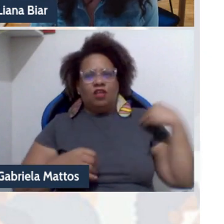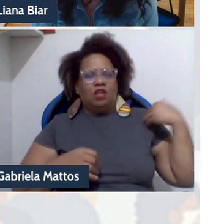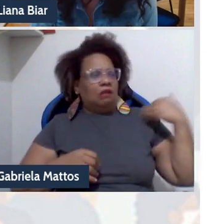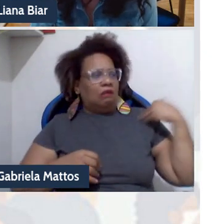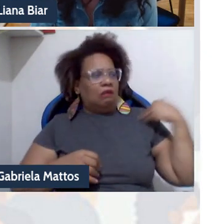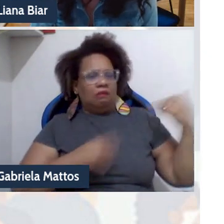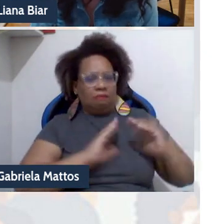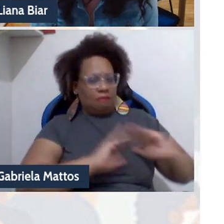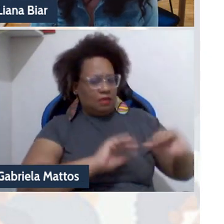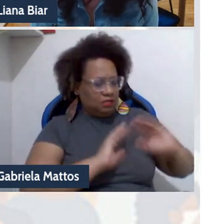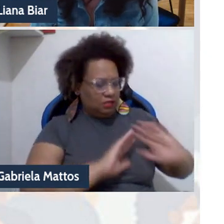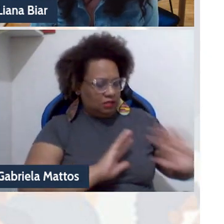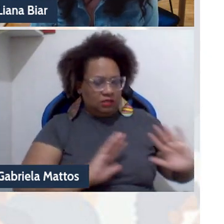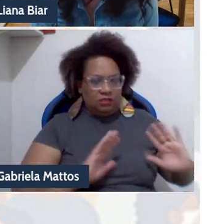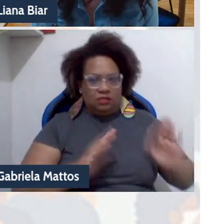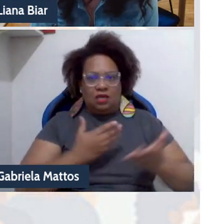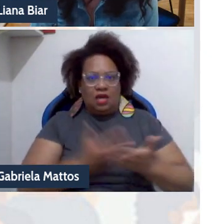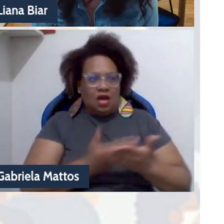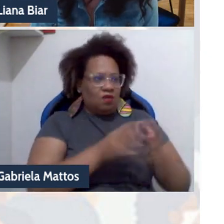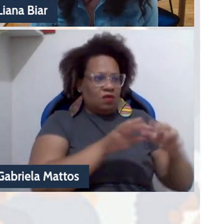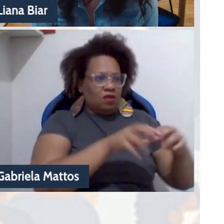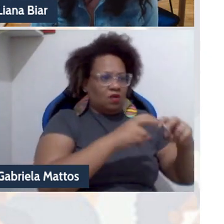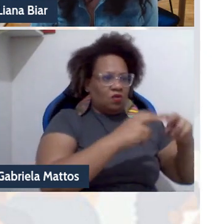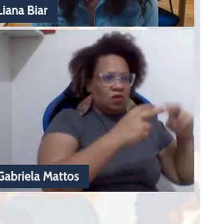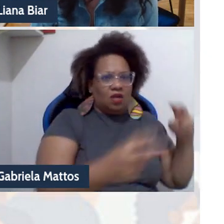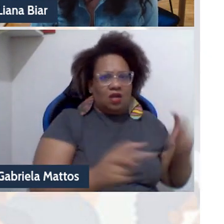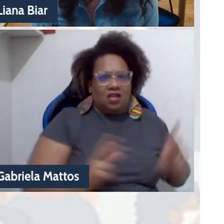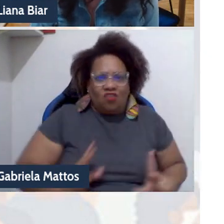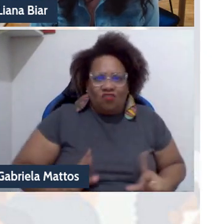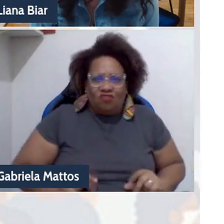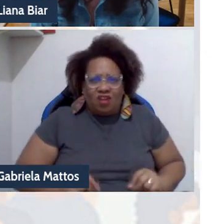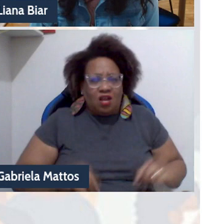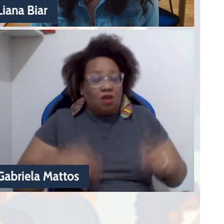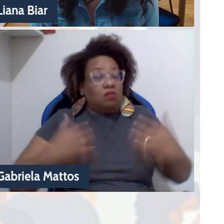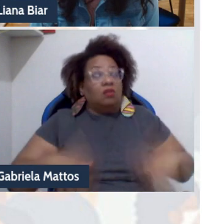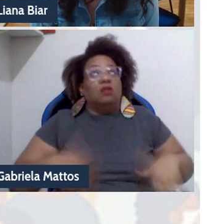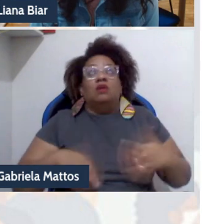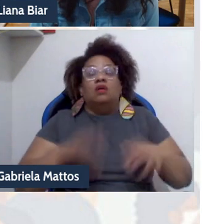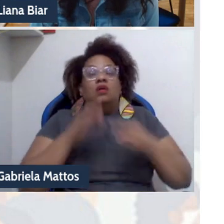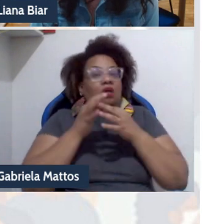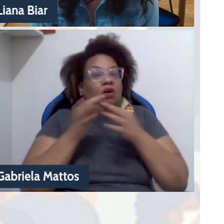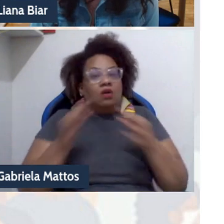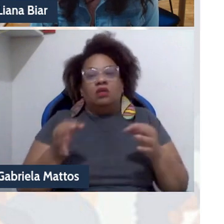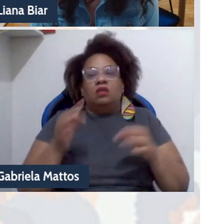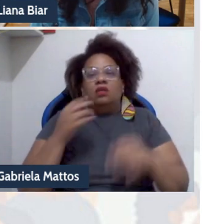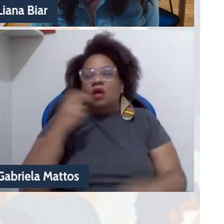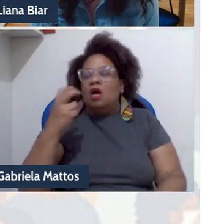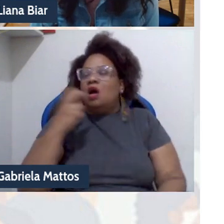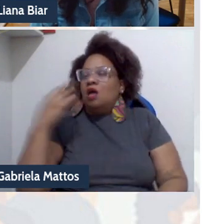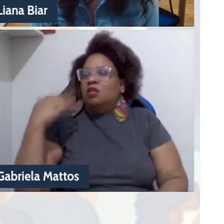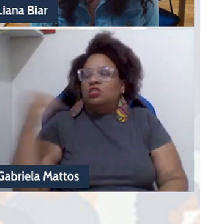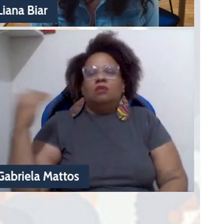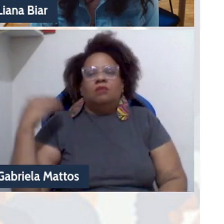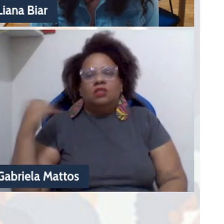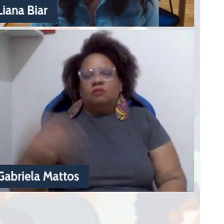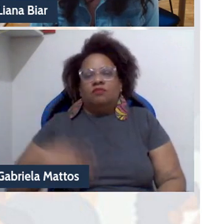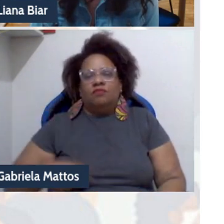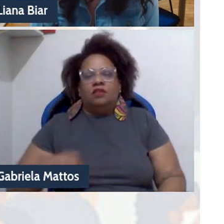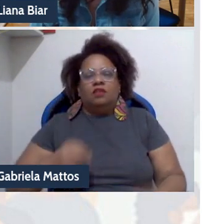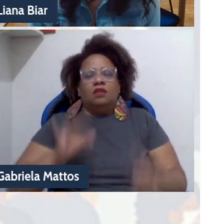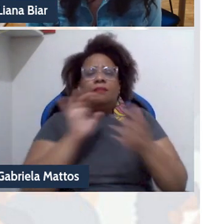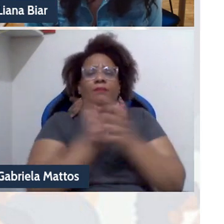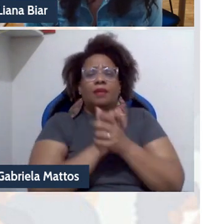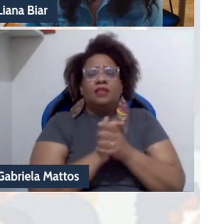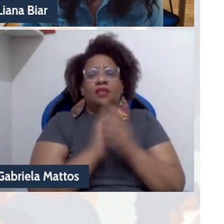também tinha aula online, ele estava desfraldando, foi desesperador. Ele chamava, solicitava muito. Meu marido estava em casa